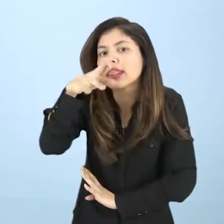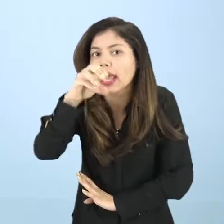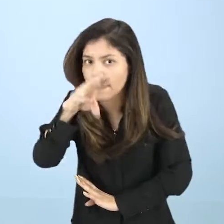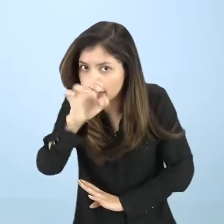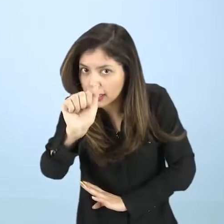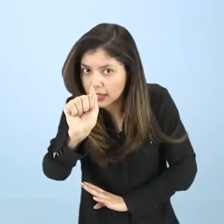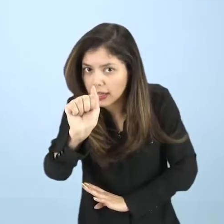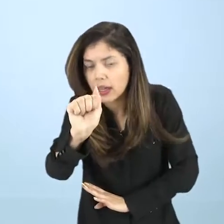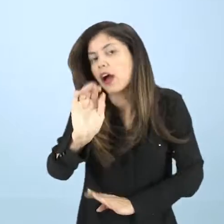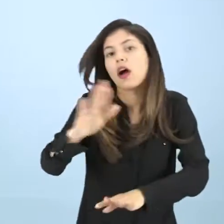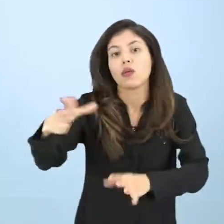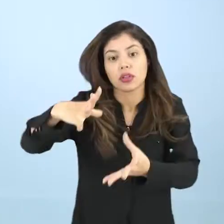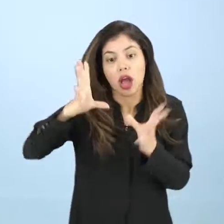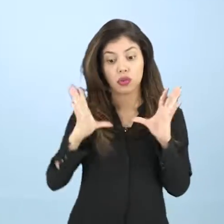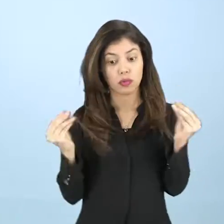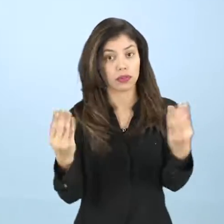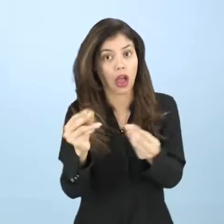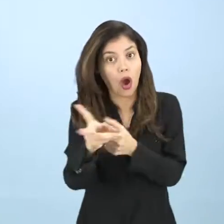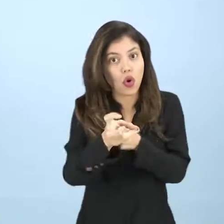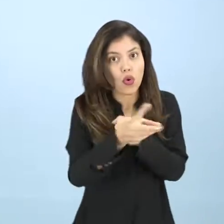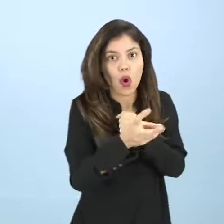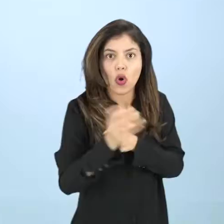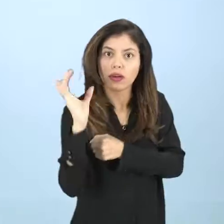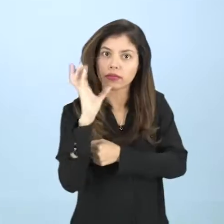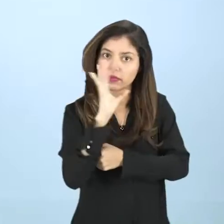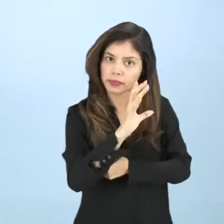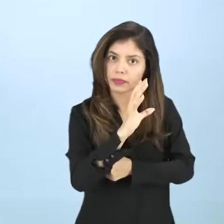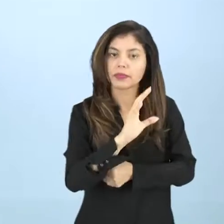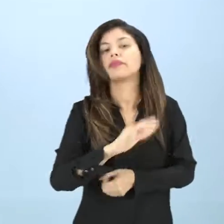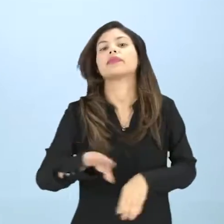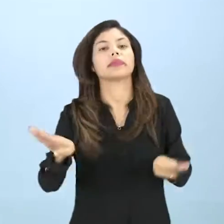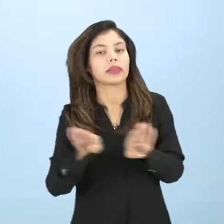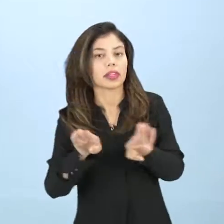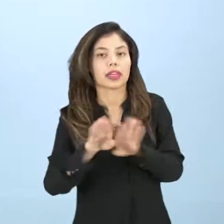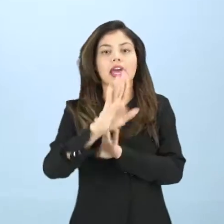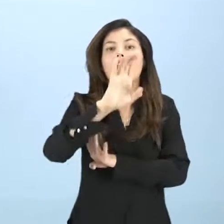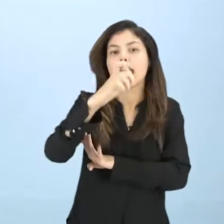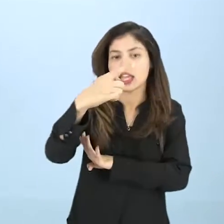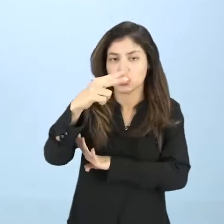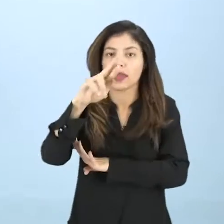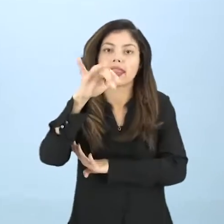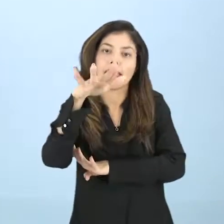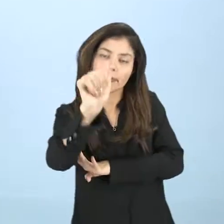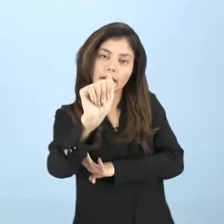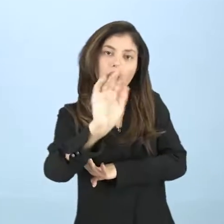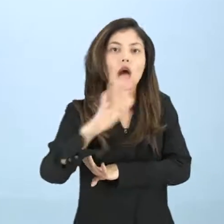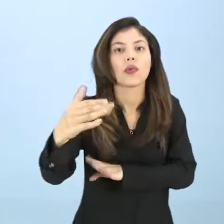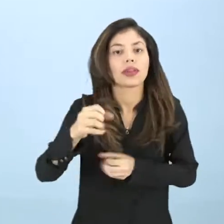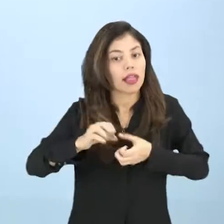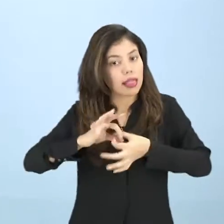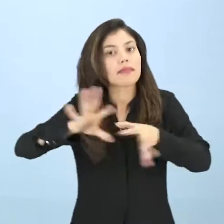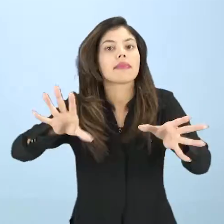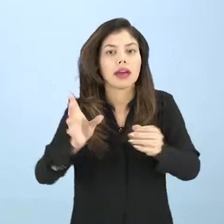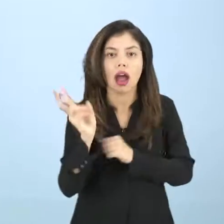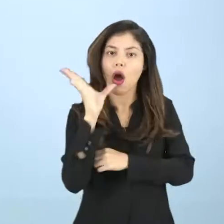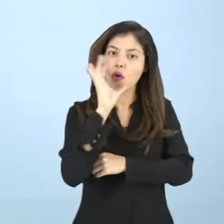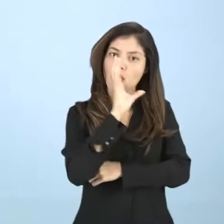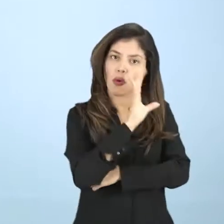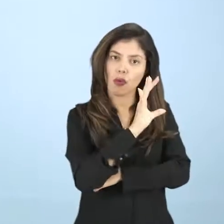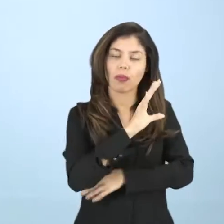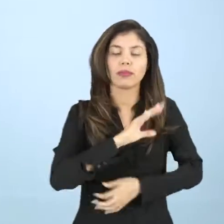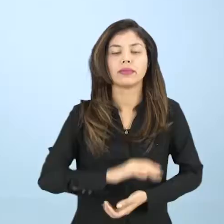endotérmica, quando a substância absorve calor, e ela pode acontecer de uma maneira exotérmica, quando essa substância libera